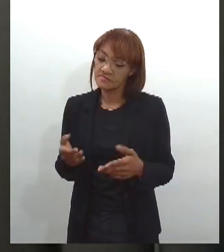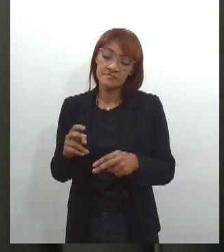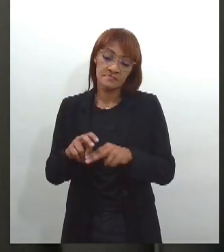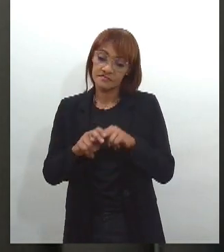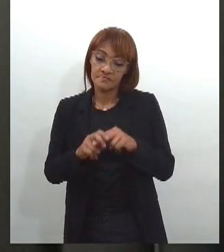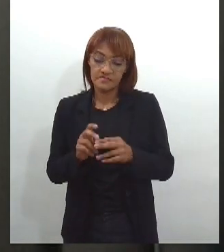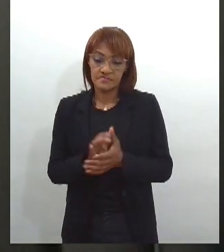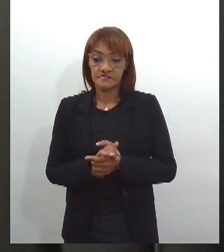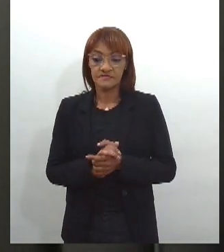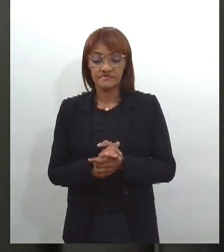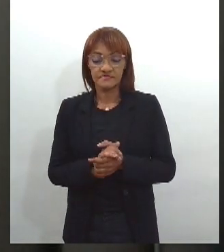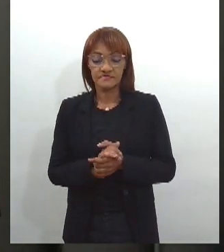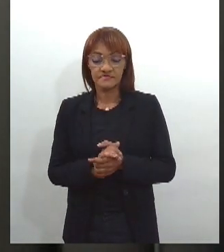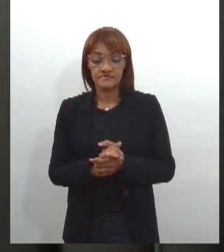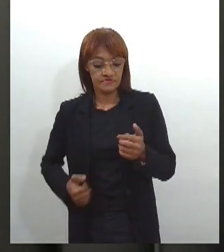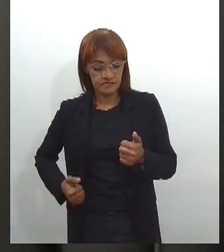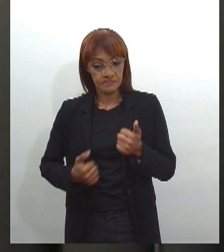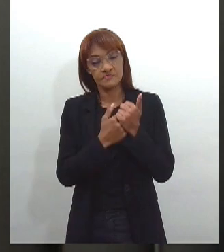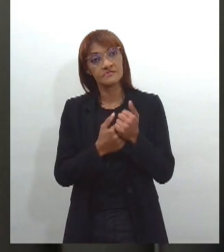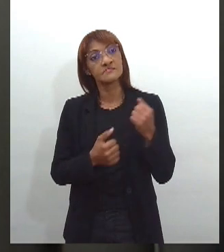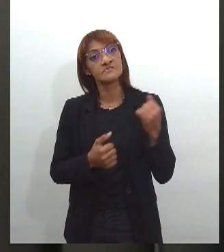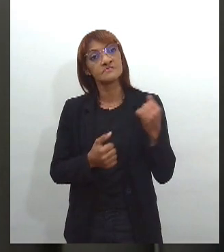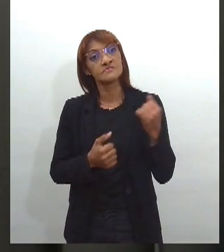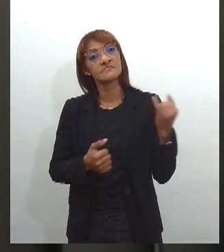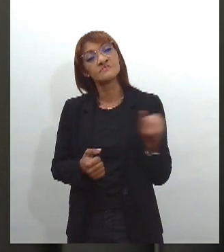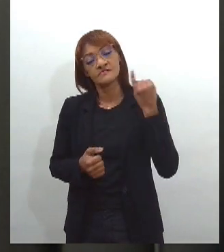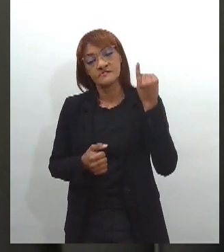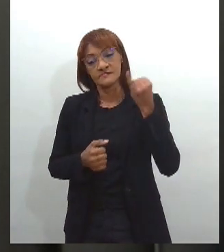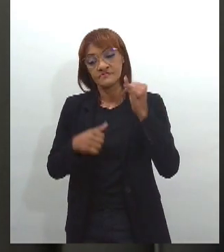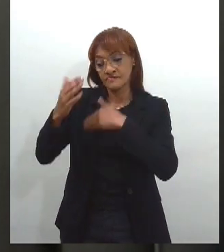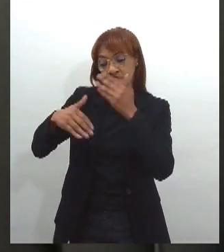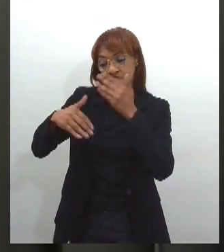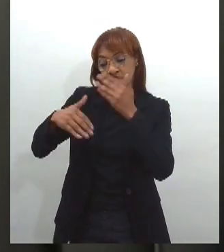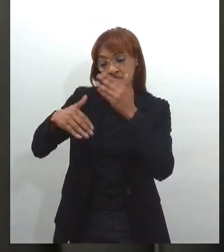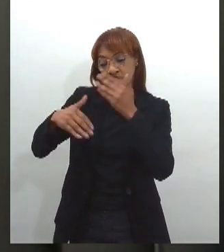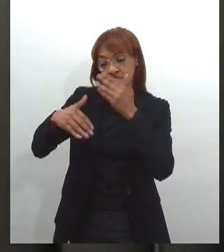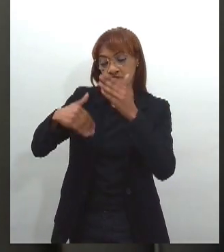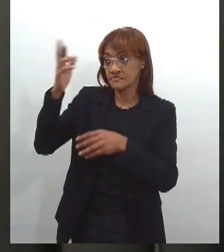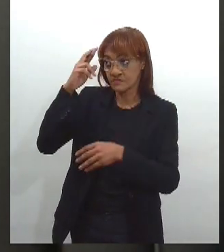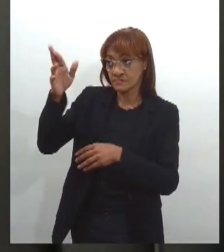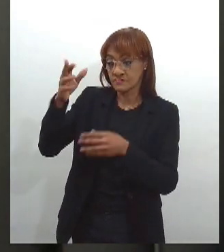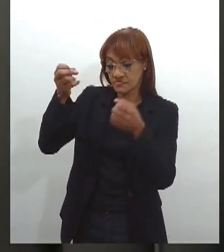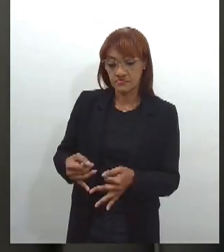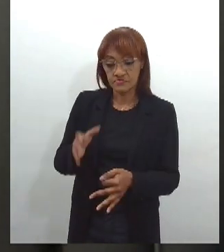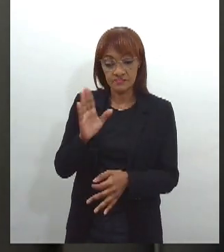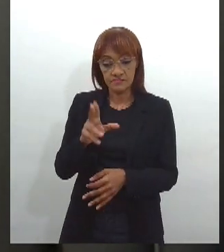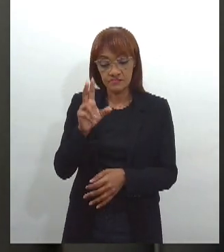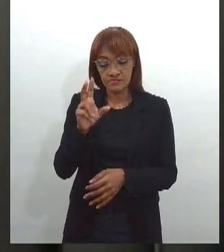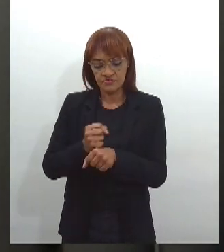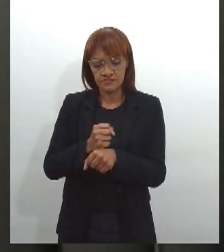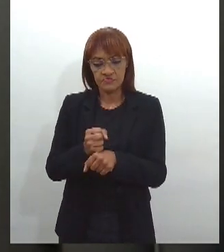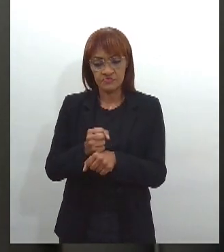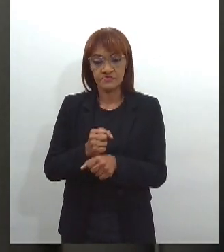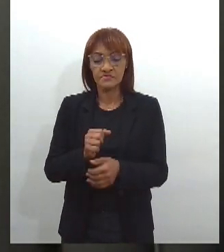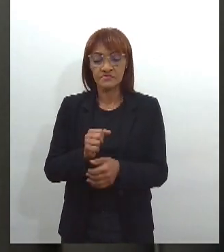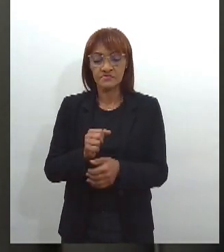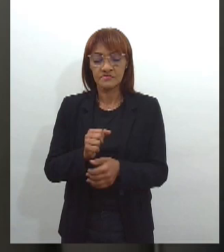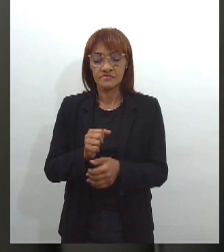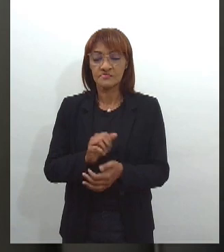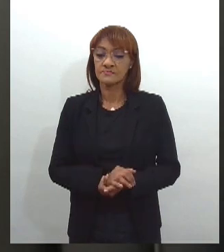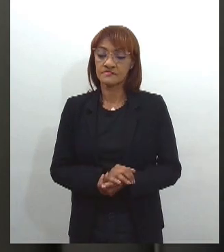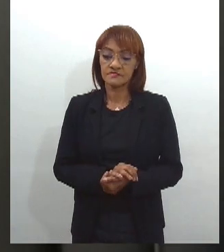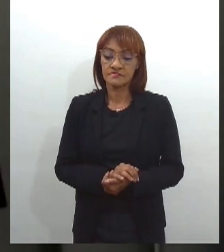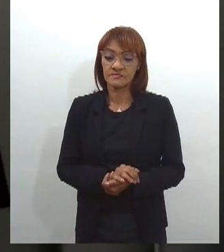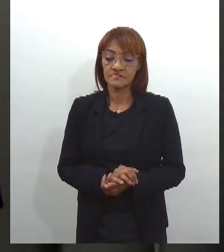participação importantíssima para o nosso desenvolvimento, como o senhor acabou de falar, são 50 anos de atuação. E o nosso presidente aqui